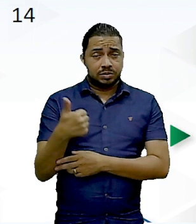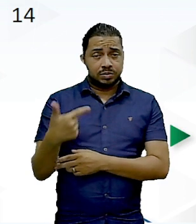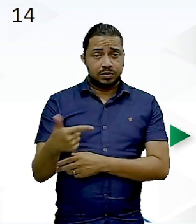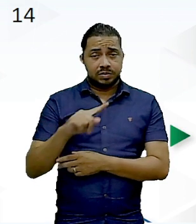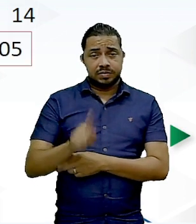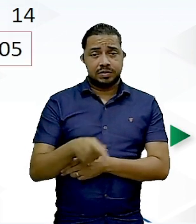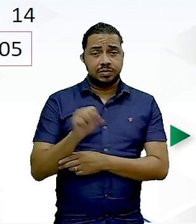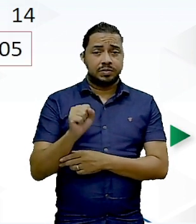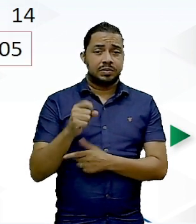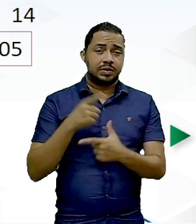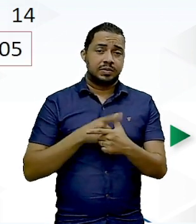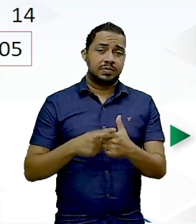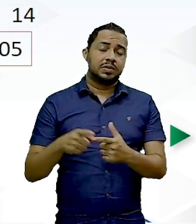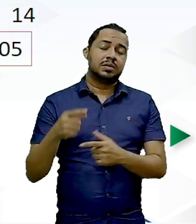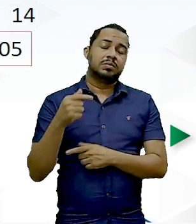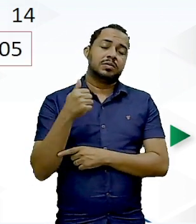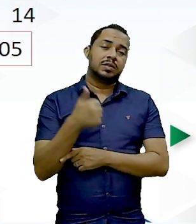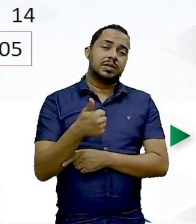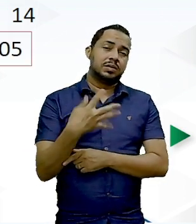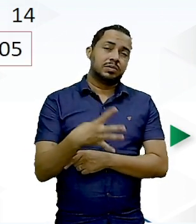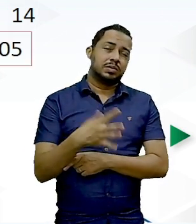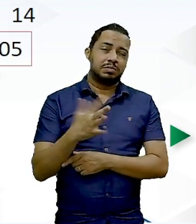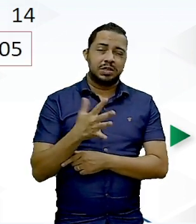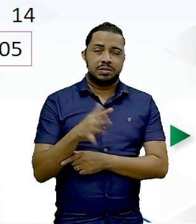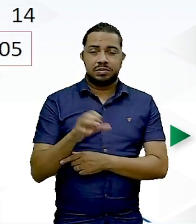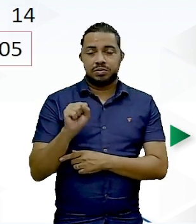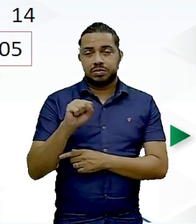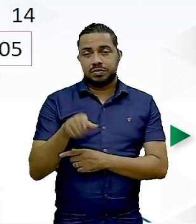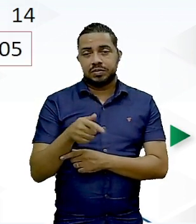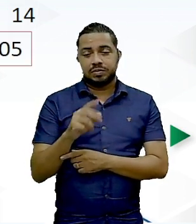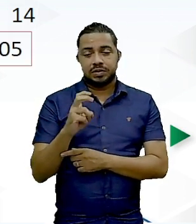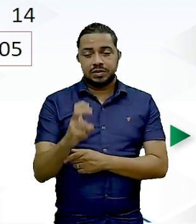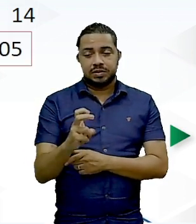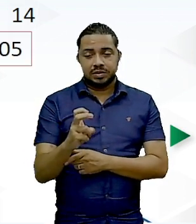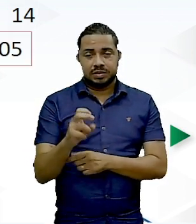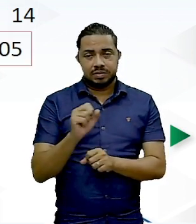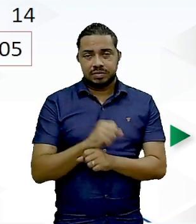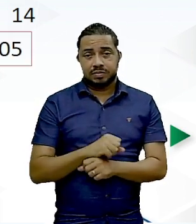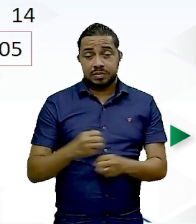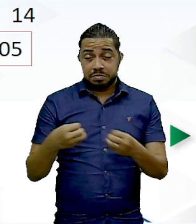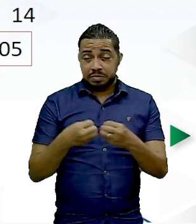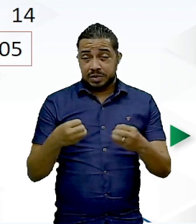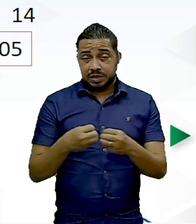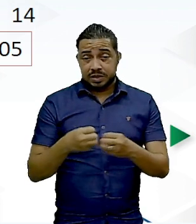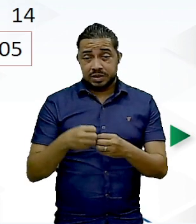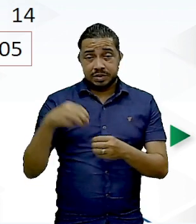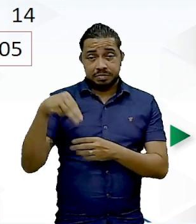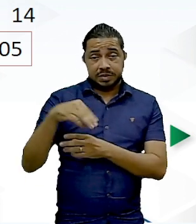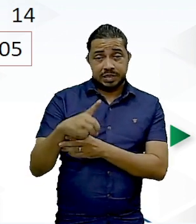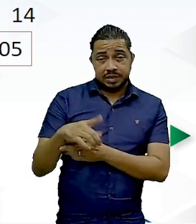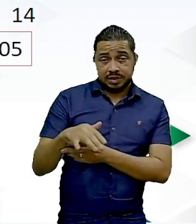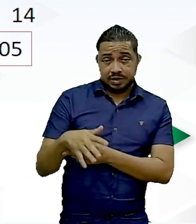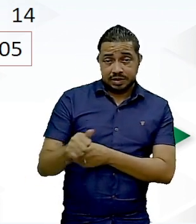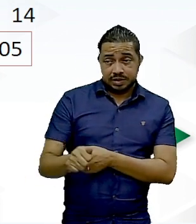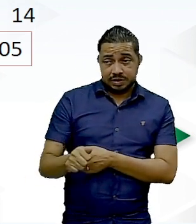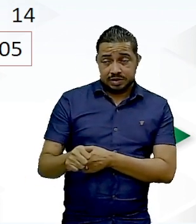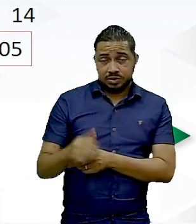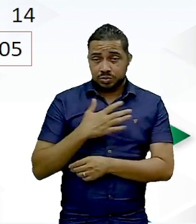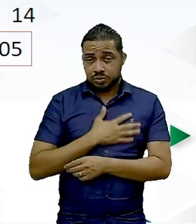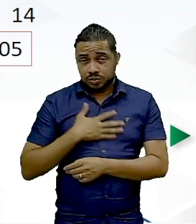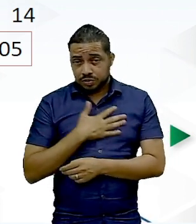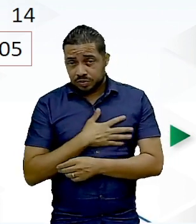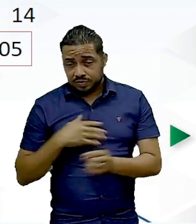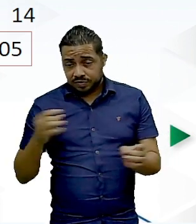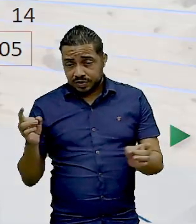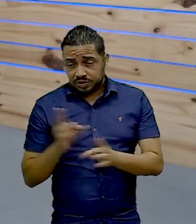112,8 dividido por 14, deu aproximadamente 8,5. Ficou muito próxima da mediana, ó, muito próxima. Gostou?